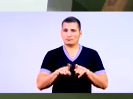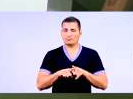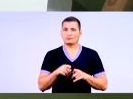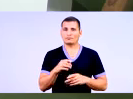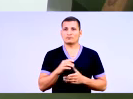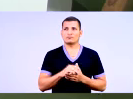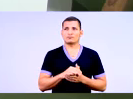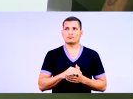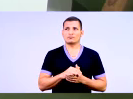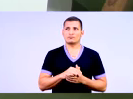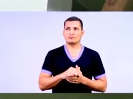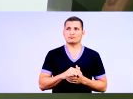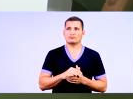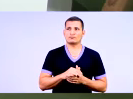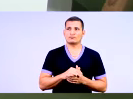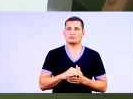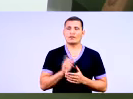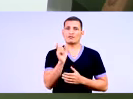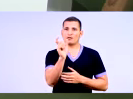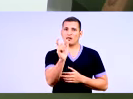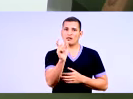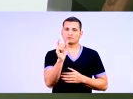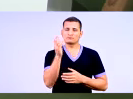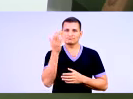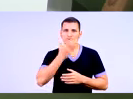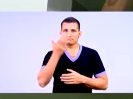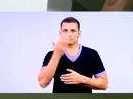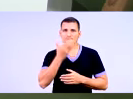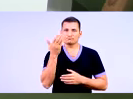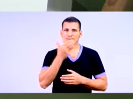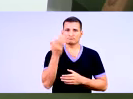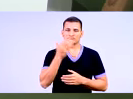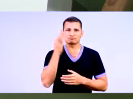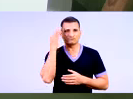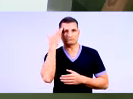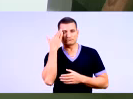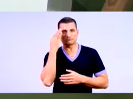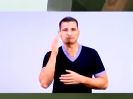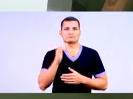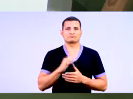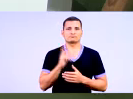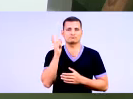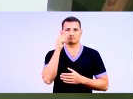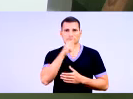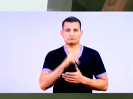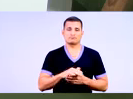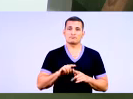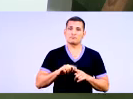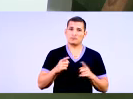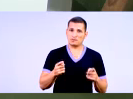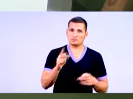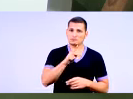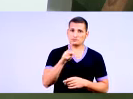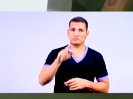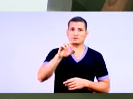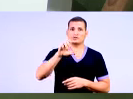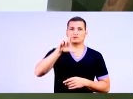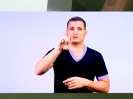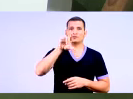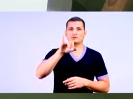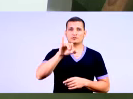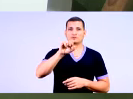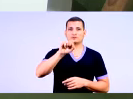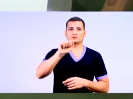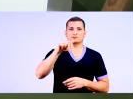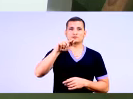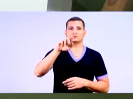no quadro as palavras estão pequenininhas, estão difíceis de entender. Mas como a professora Elisângela acabou de dizer, na